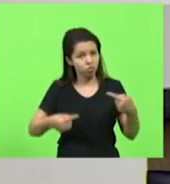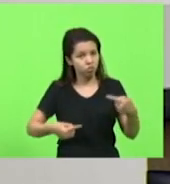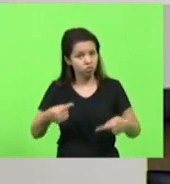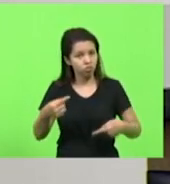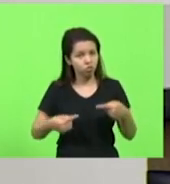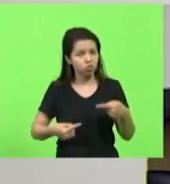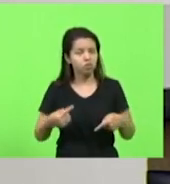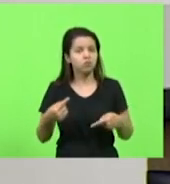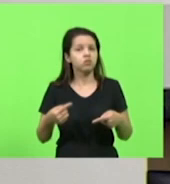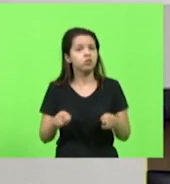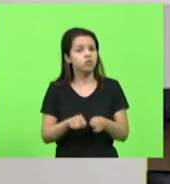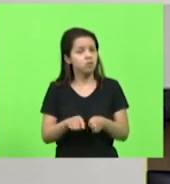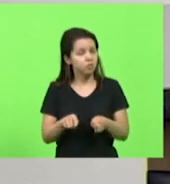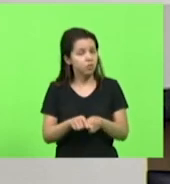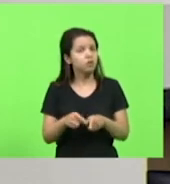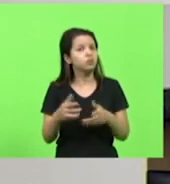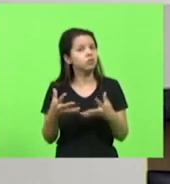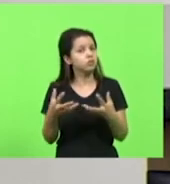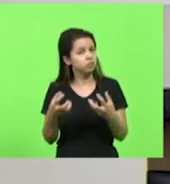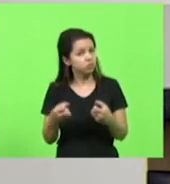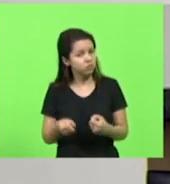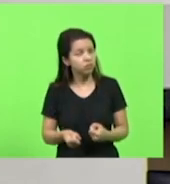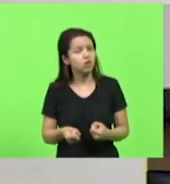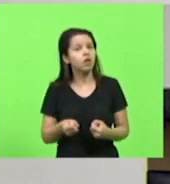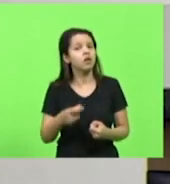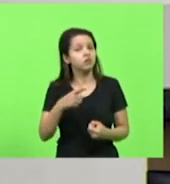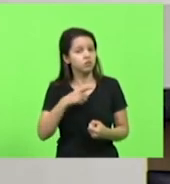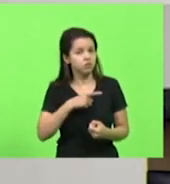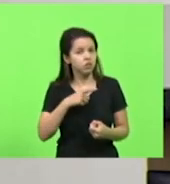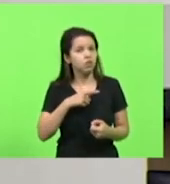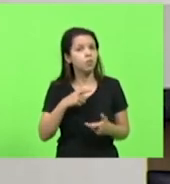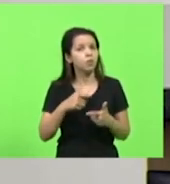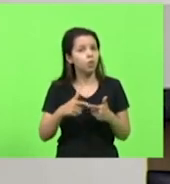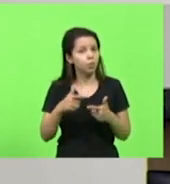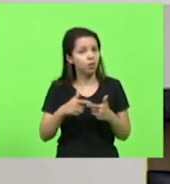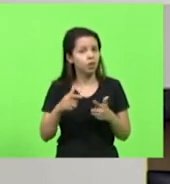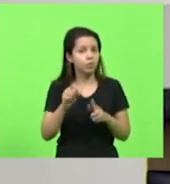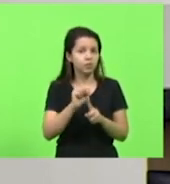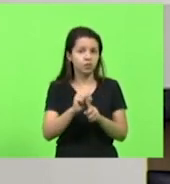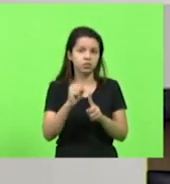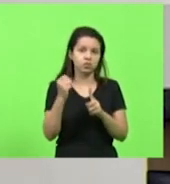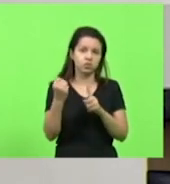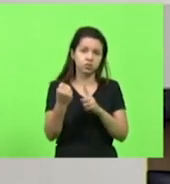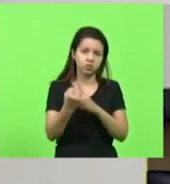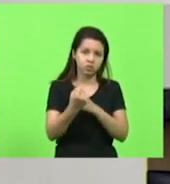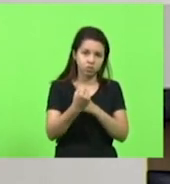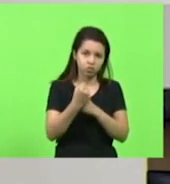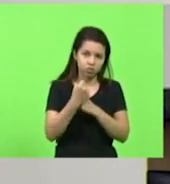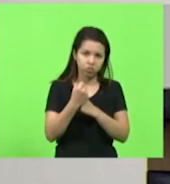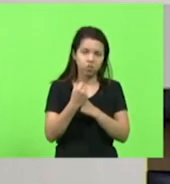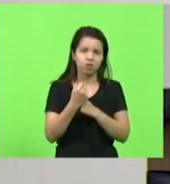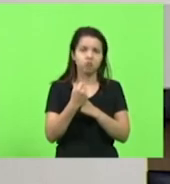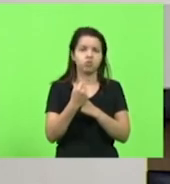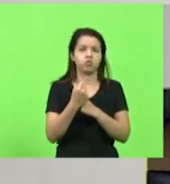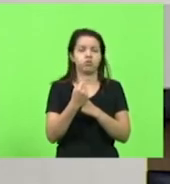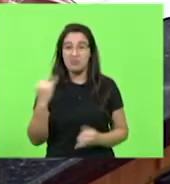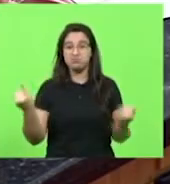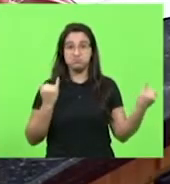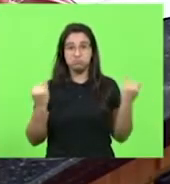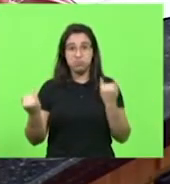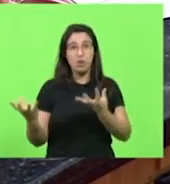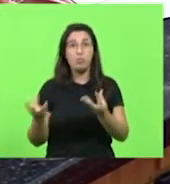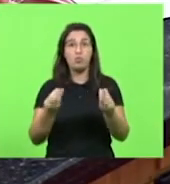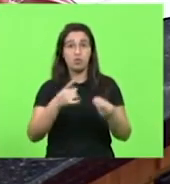admitir que há um problema na sociedade excessivamente violenta.